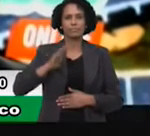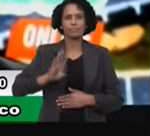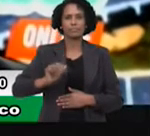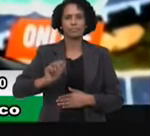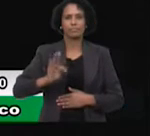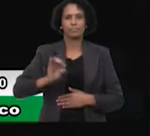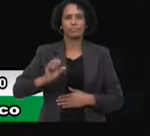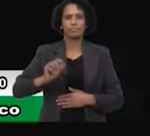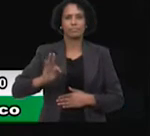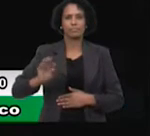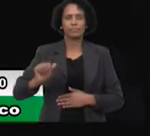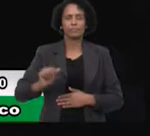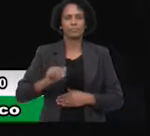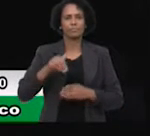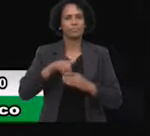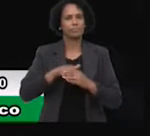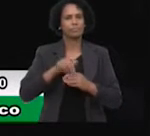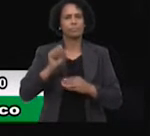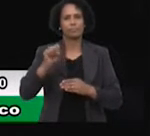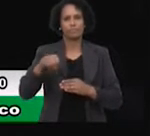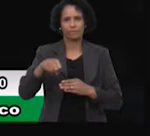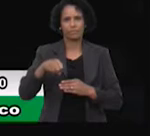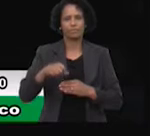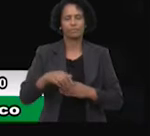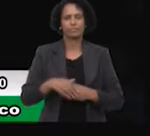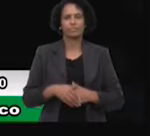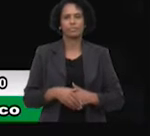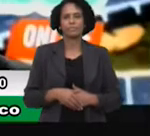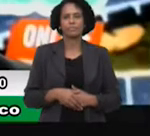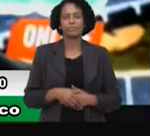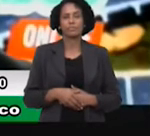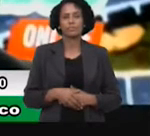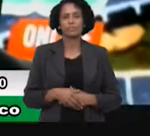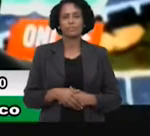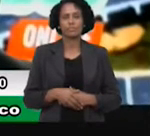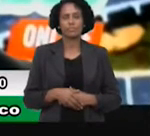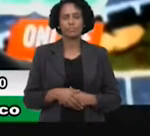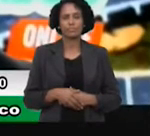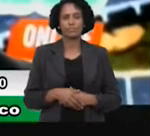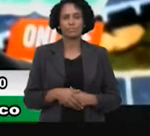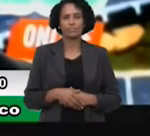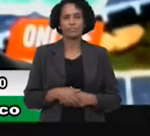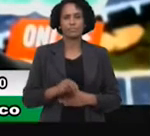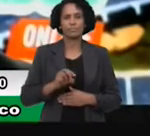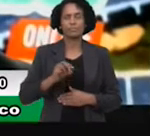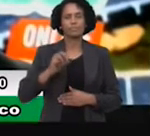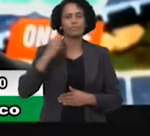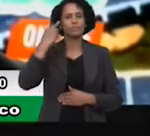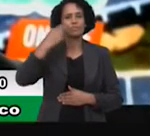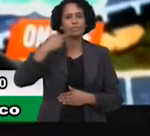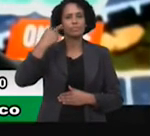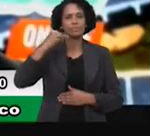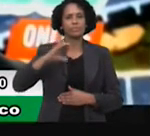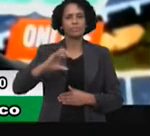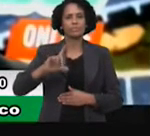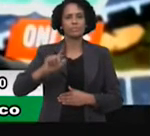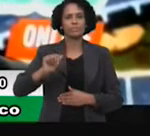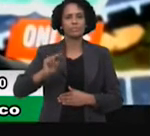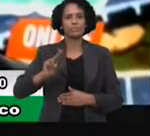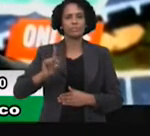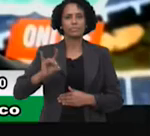Excelência? Voto sim. Registrado o voto sim do vereador Batista. Vereador Cláudio da Locadora, como vota, Vossa